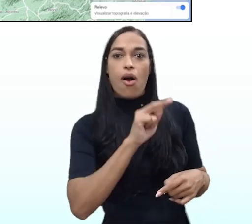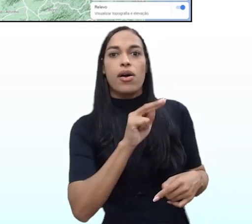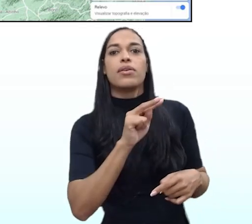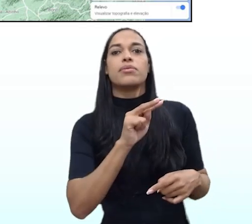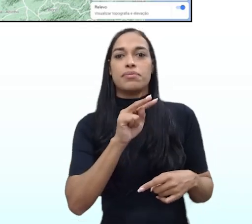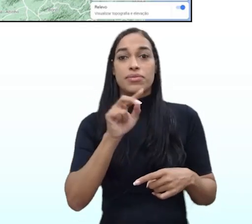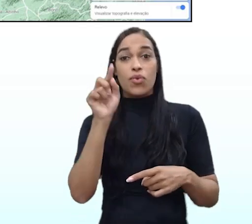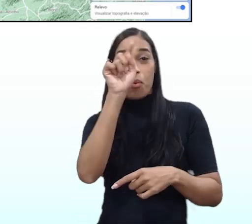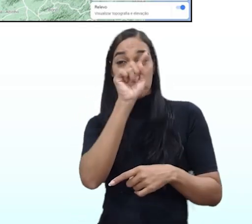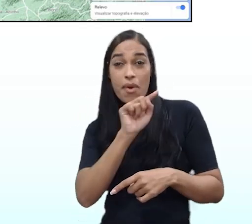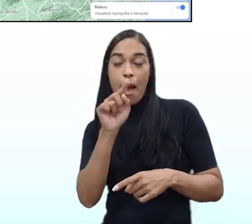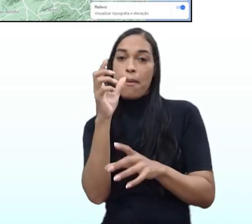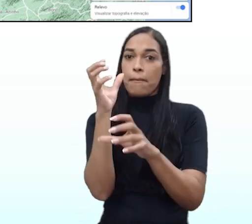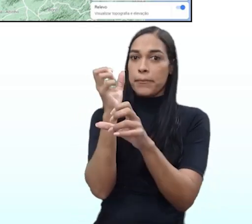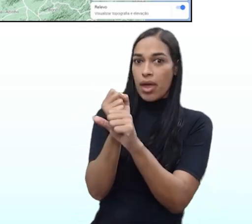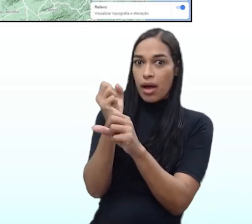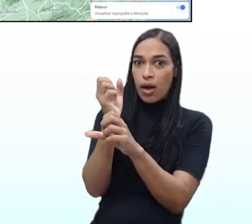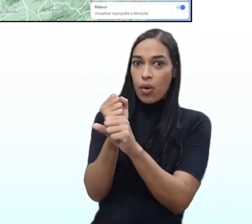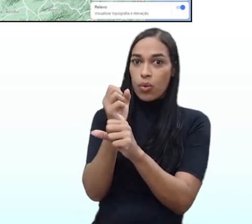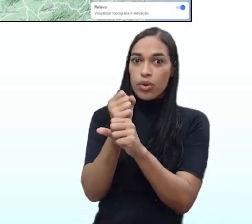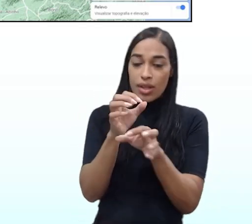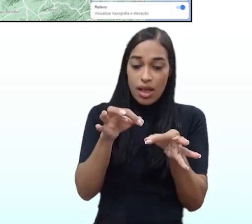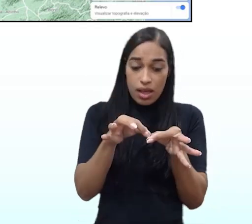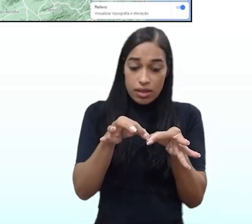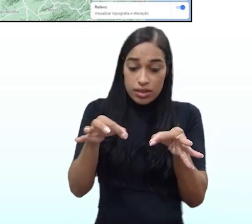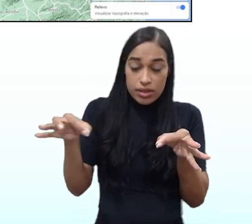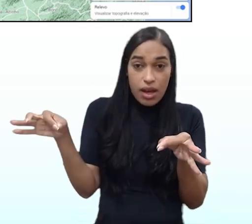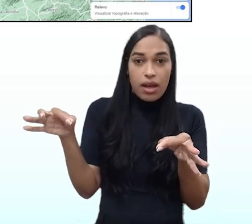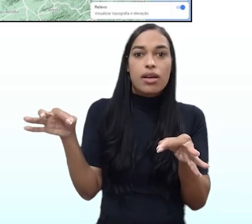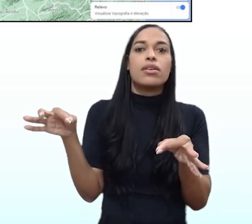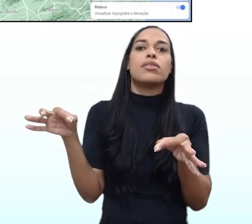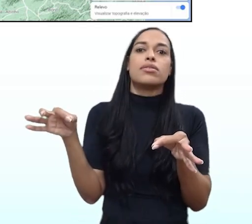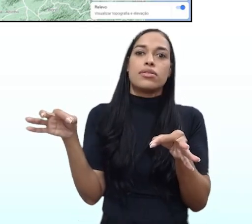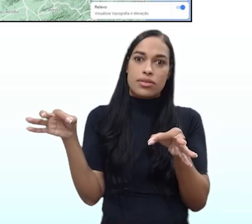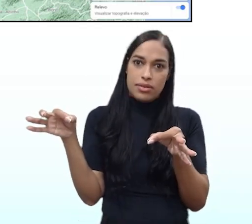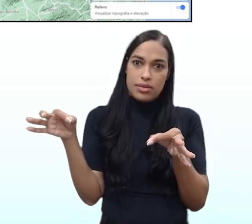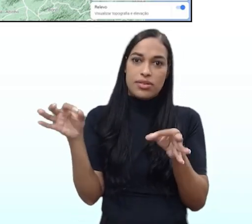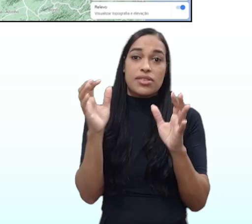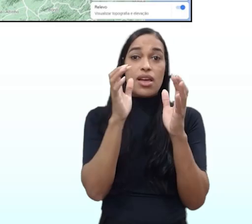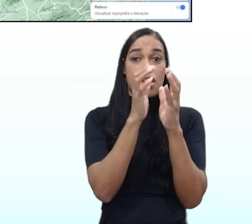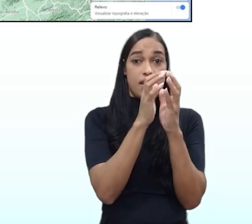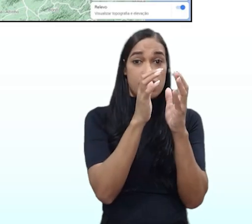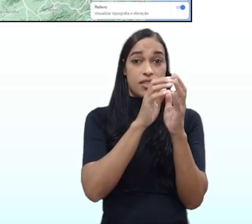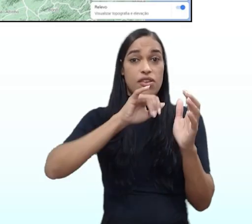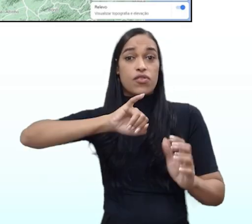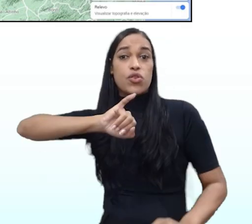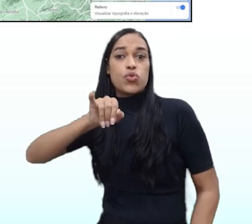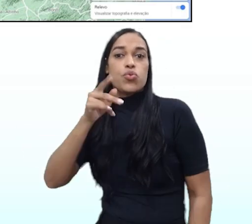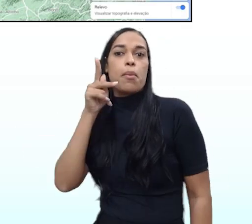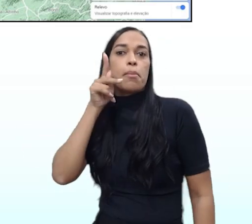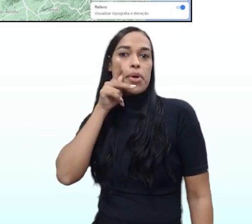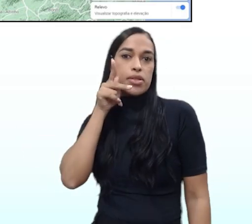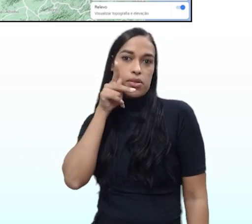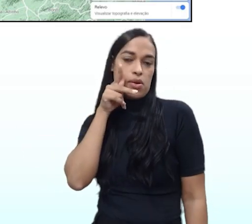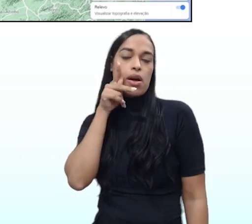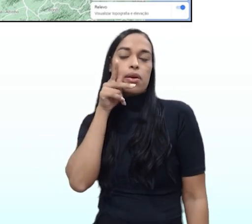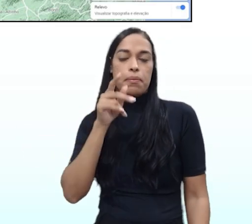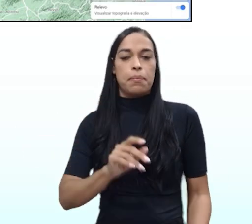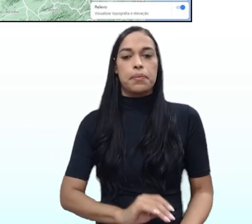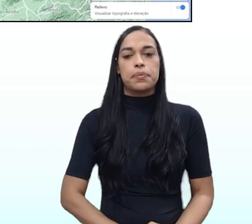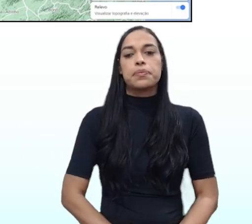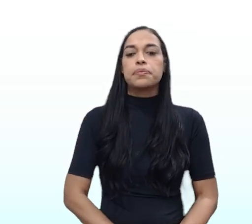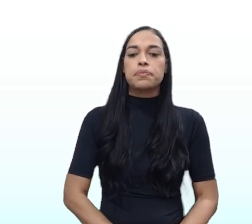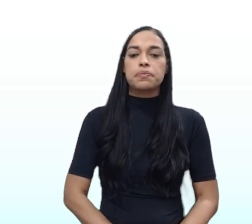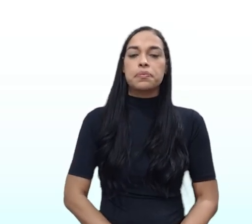assim, ó, que a base do mapa para a gente calcular em linha reta, né, entre Recife e João Pessoa, ok?